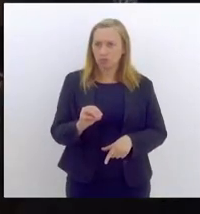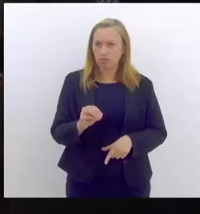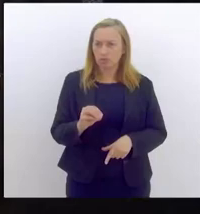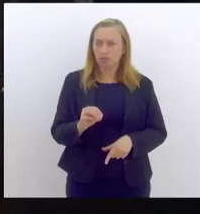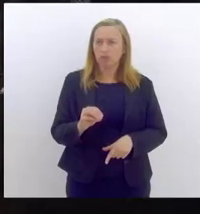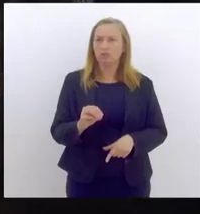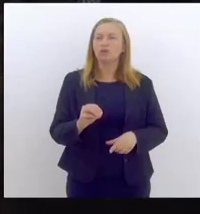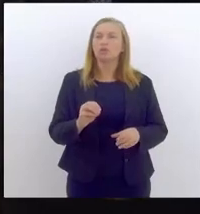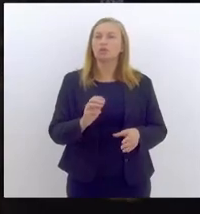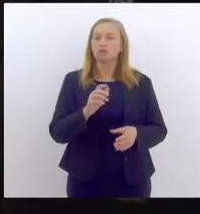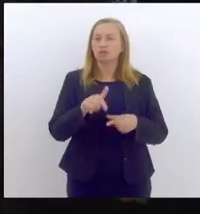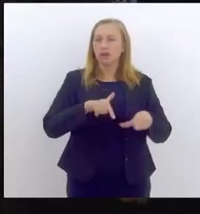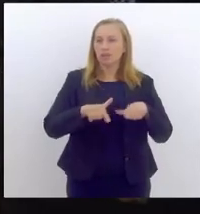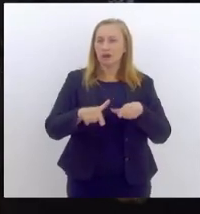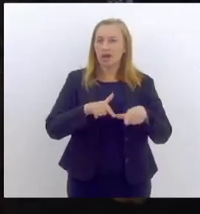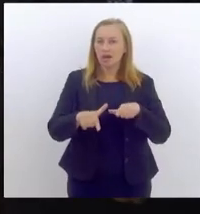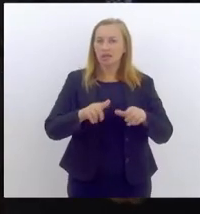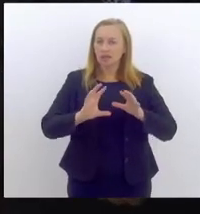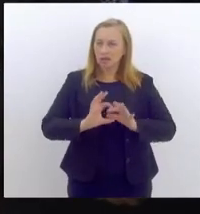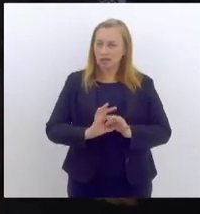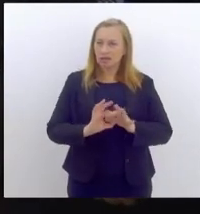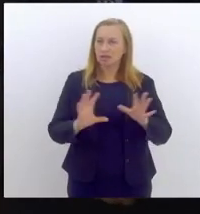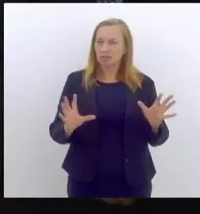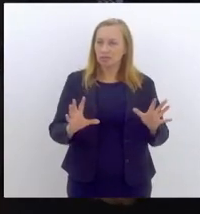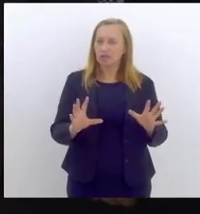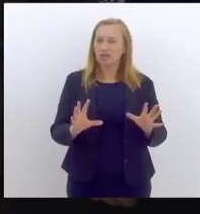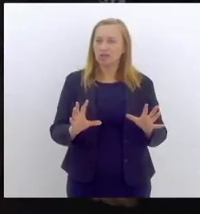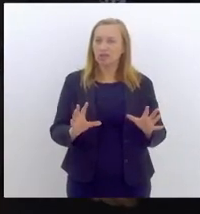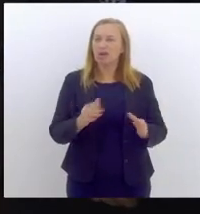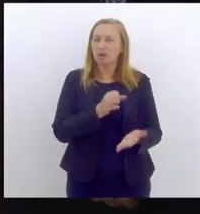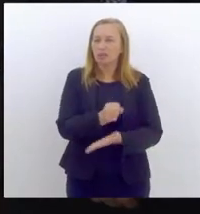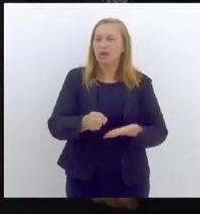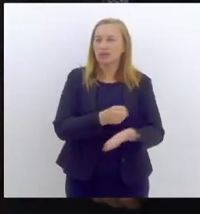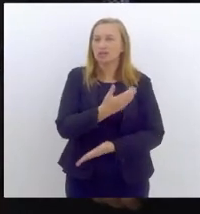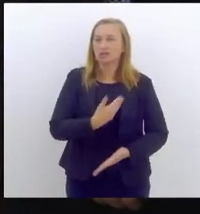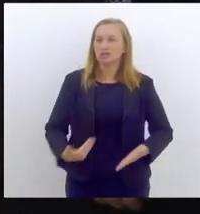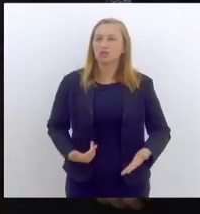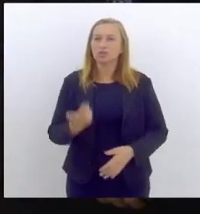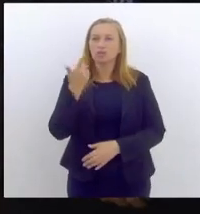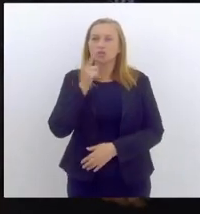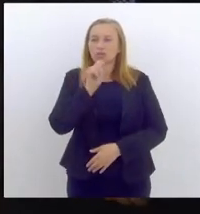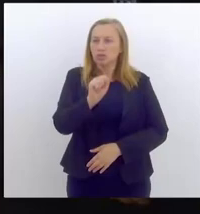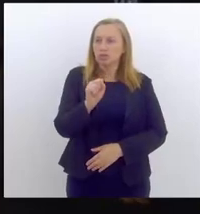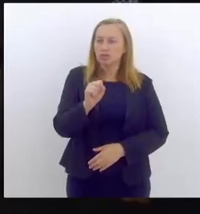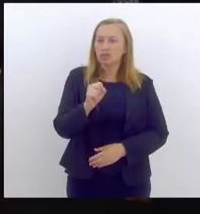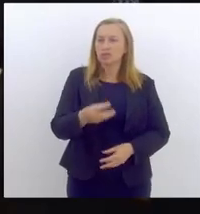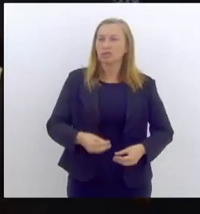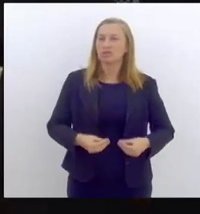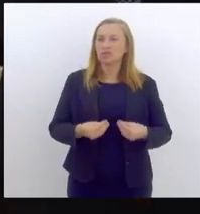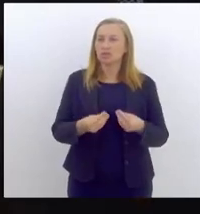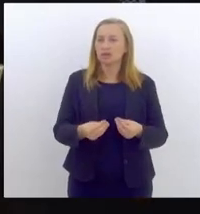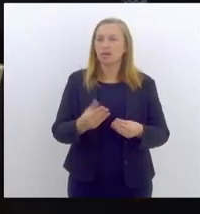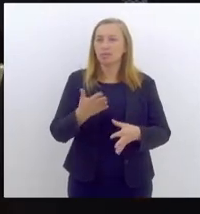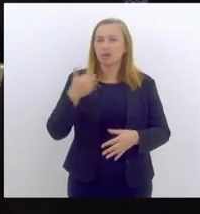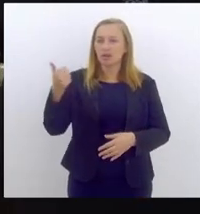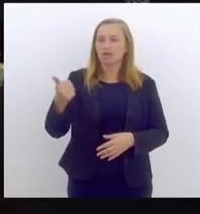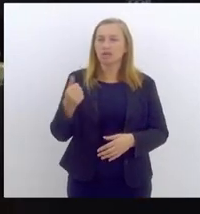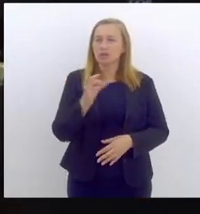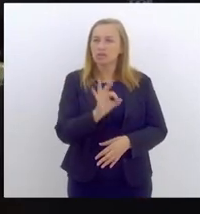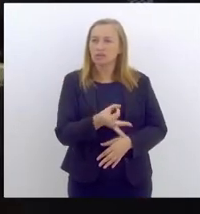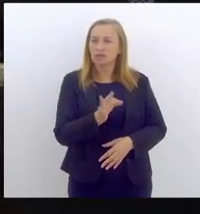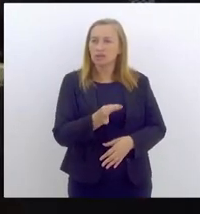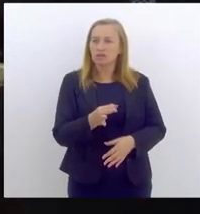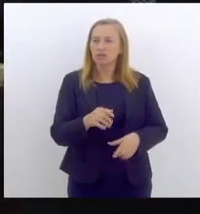legislatura, a oposição e a base do governo, para que nós consigamos entregar melhorias concretas para a